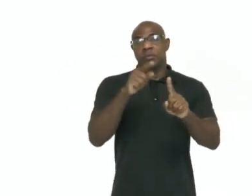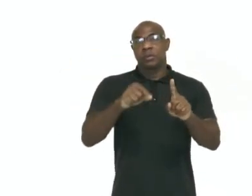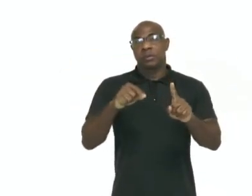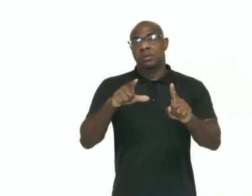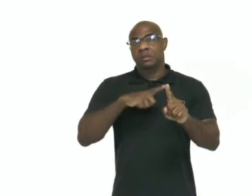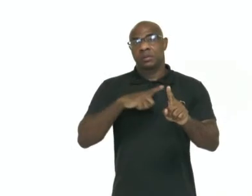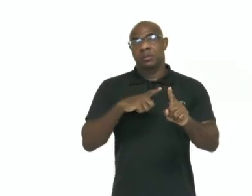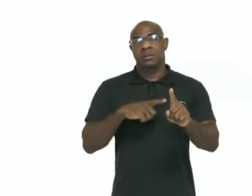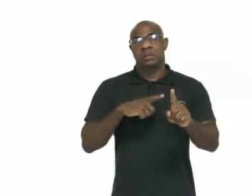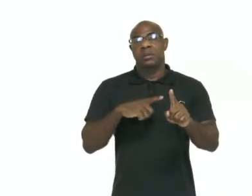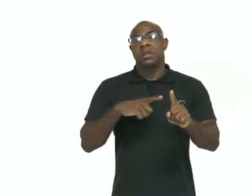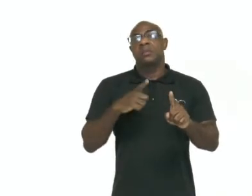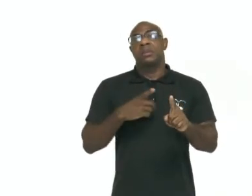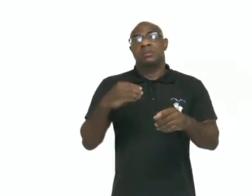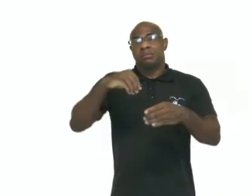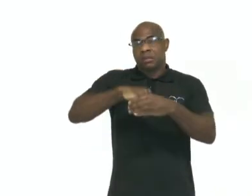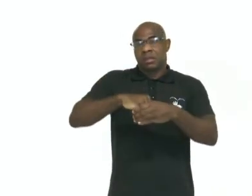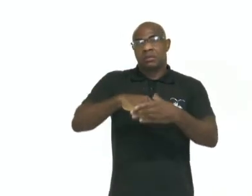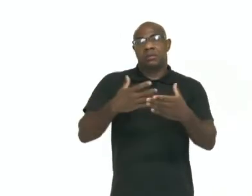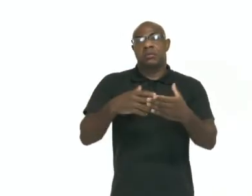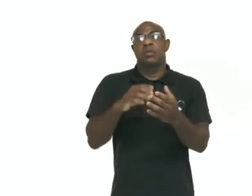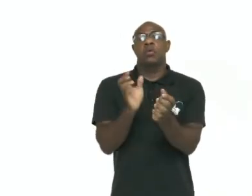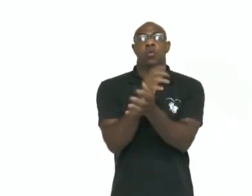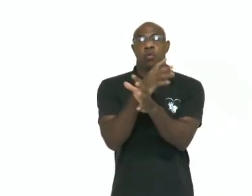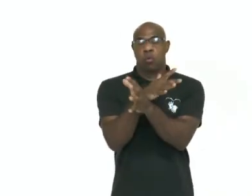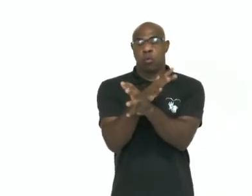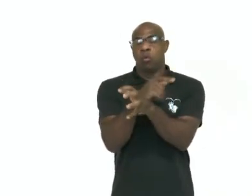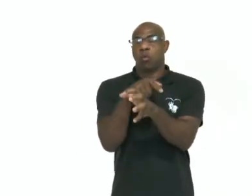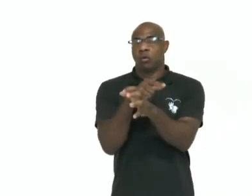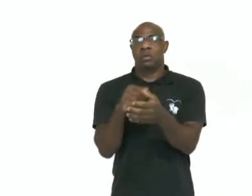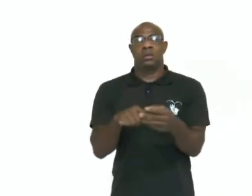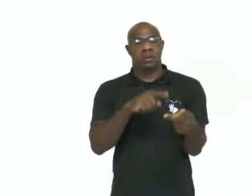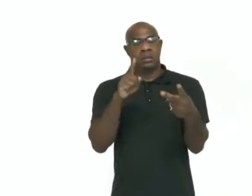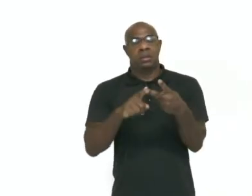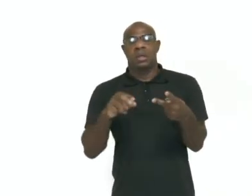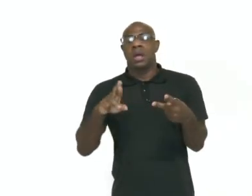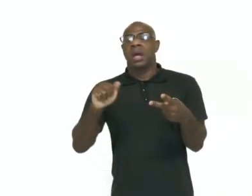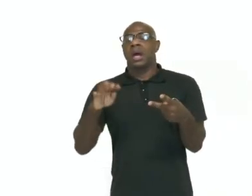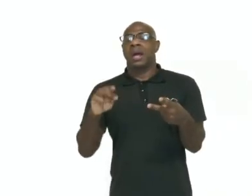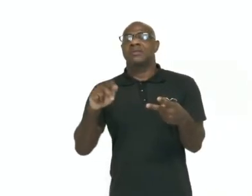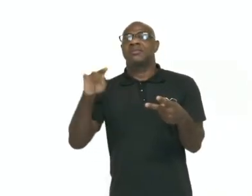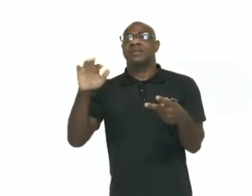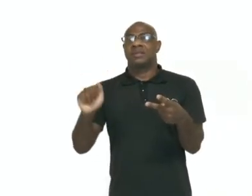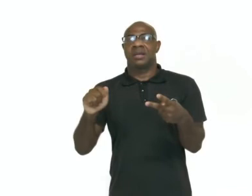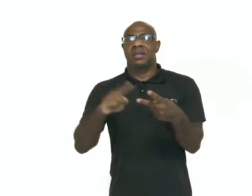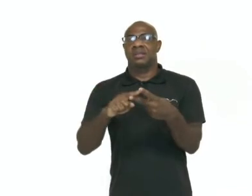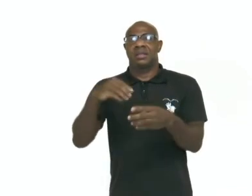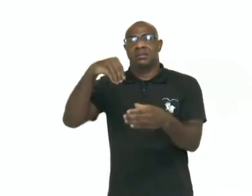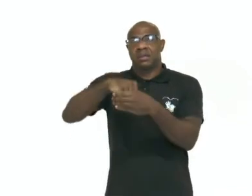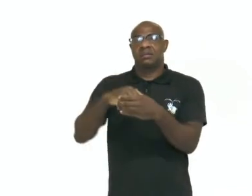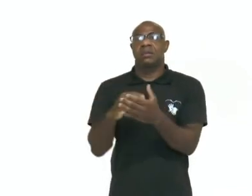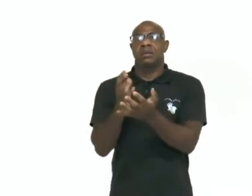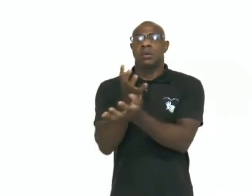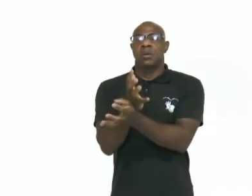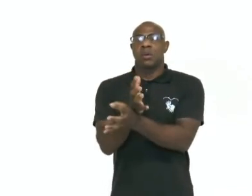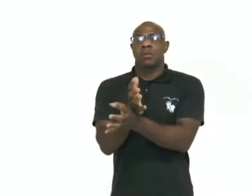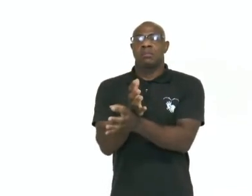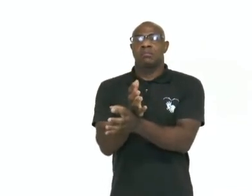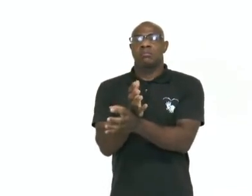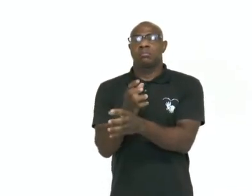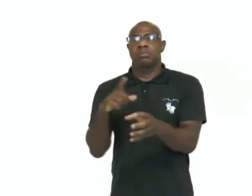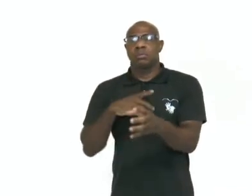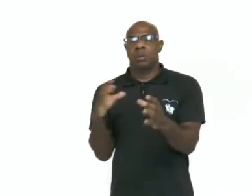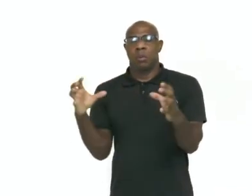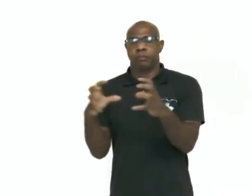seu externo, né? O osso. Enquanto as ratitas apresentam externo achatado, as